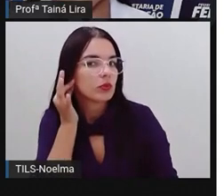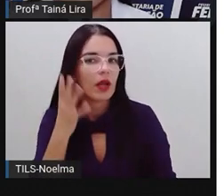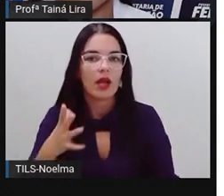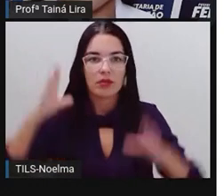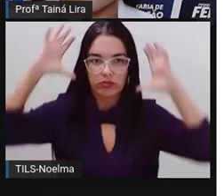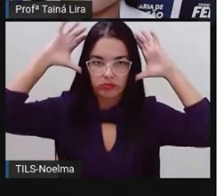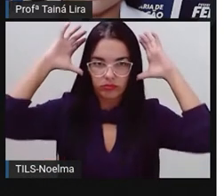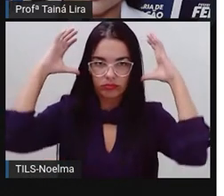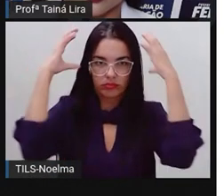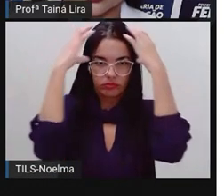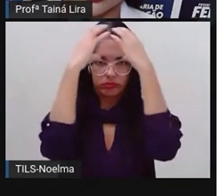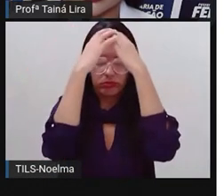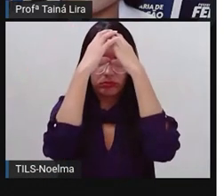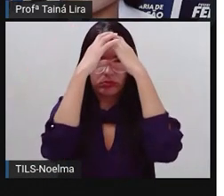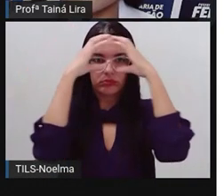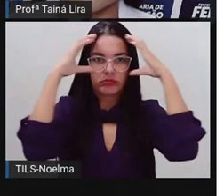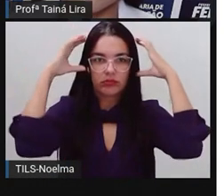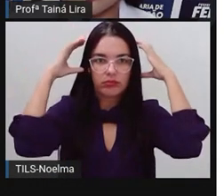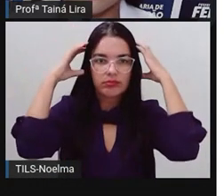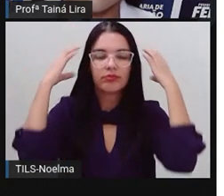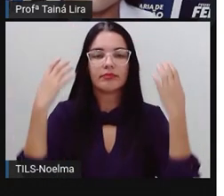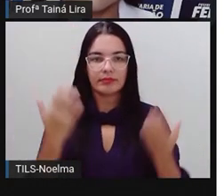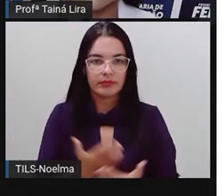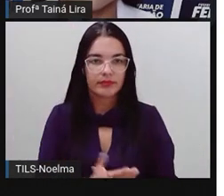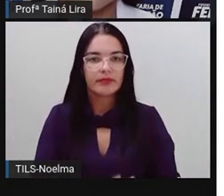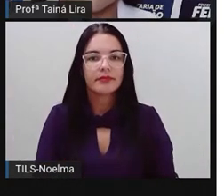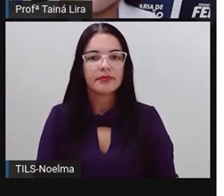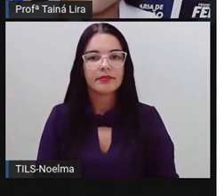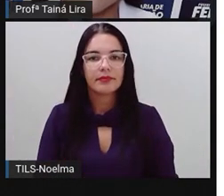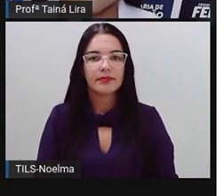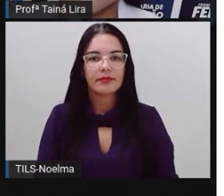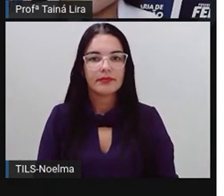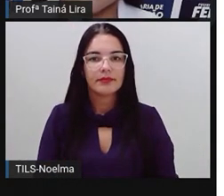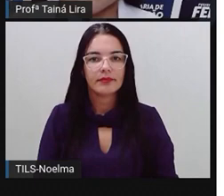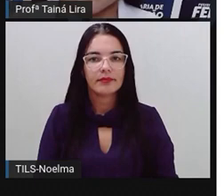eles têm acessórios aqui no rosto também certo